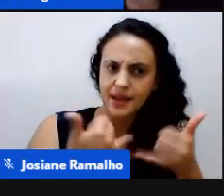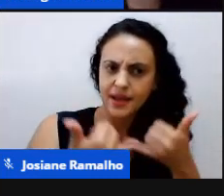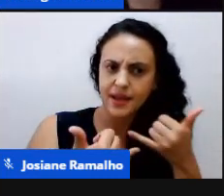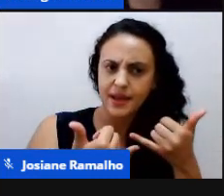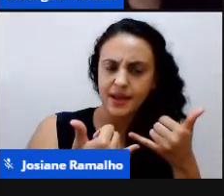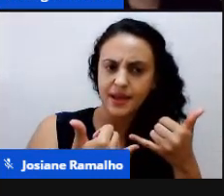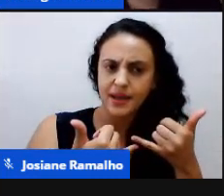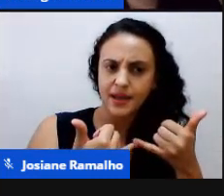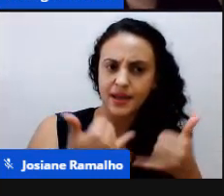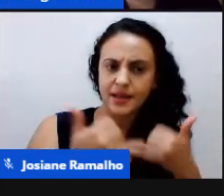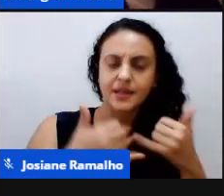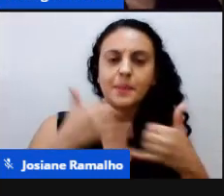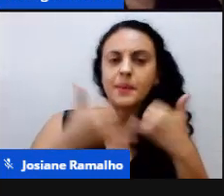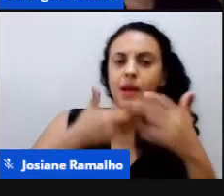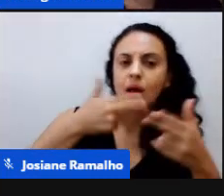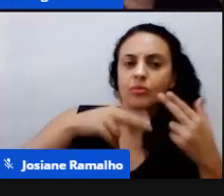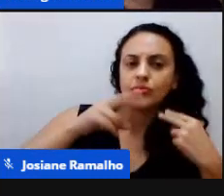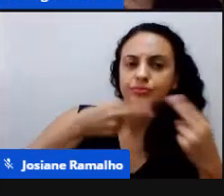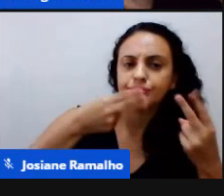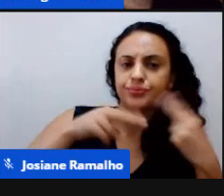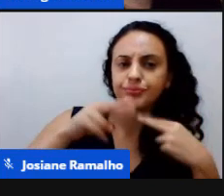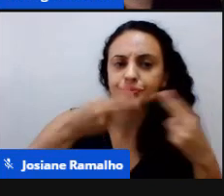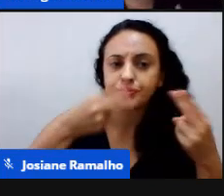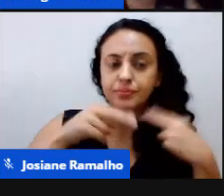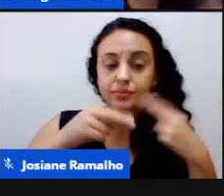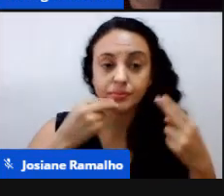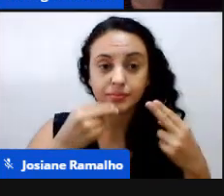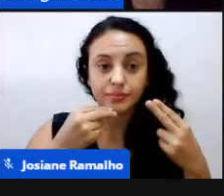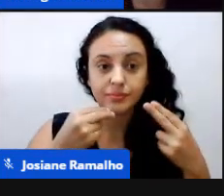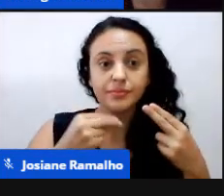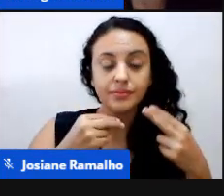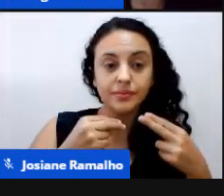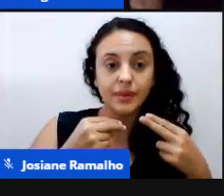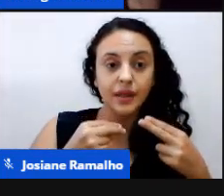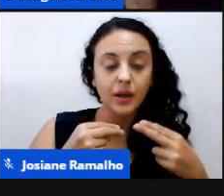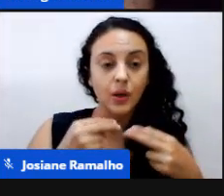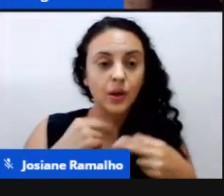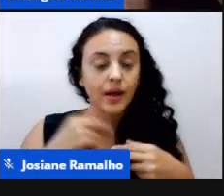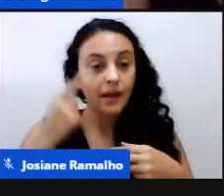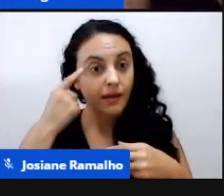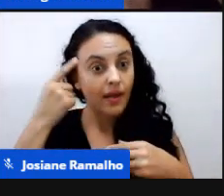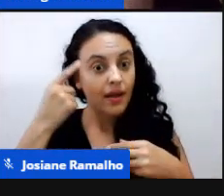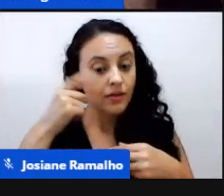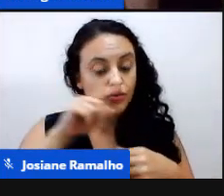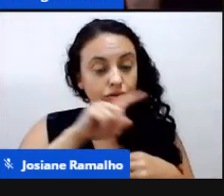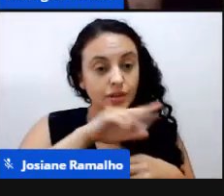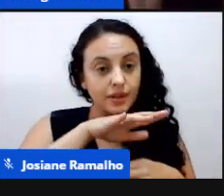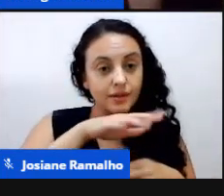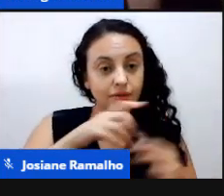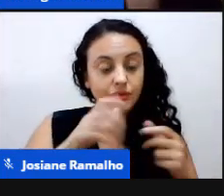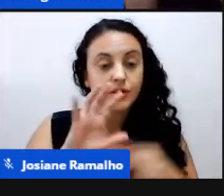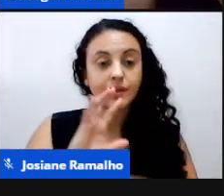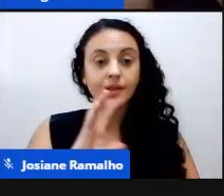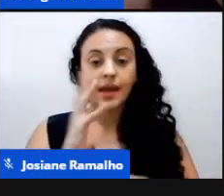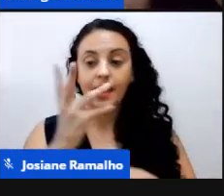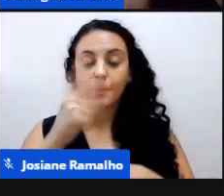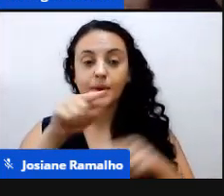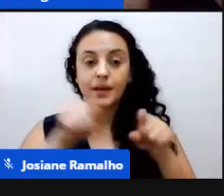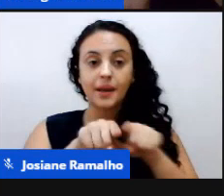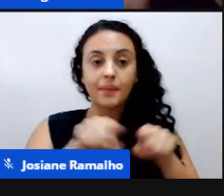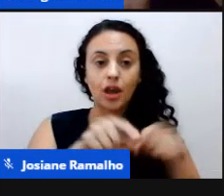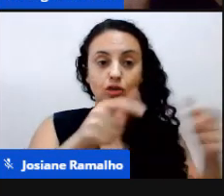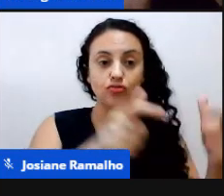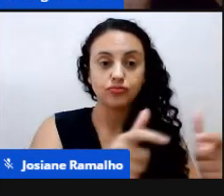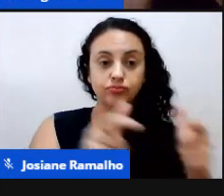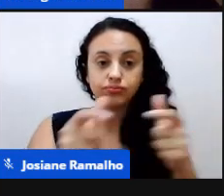brincadeiras cantadas, noção espaço-temporal. Qual é esse conhecimento que eu pretendo dar para